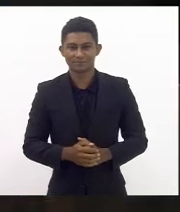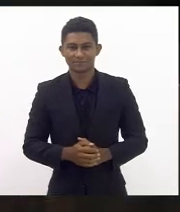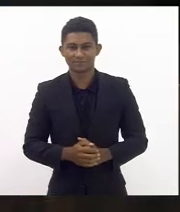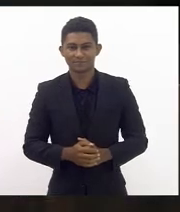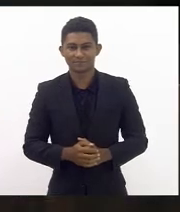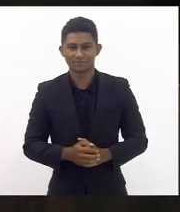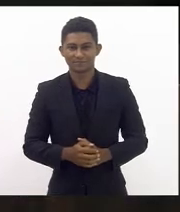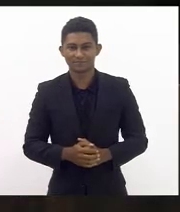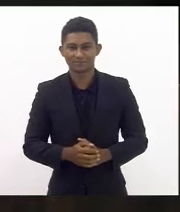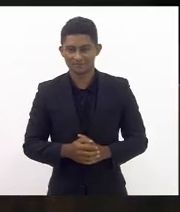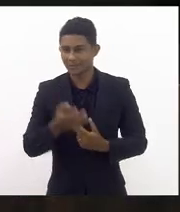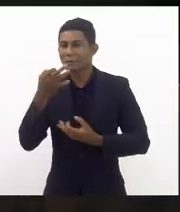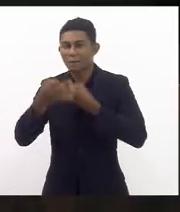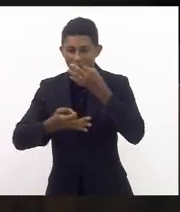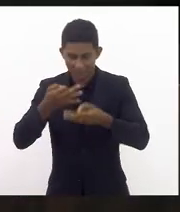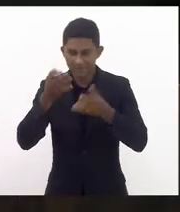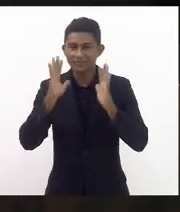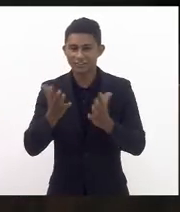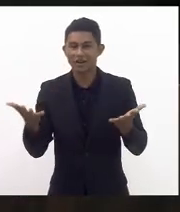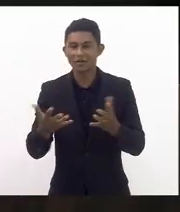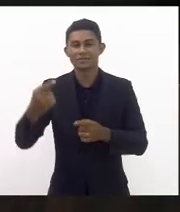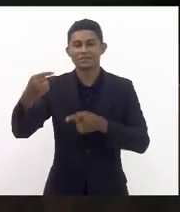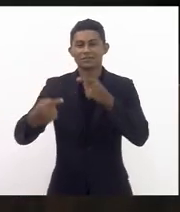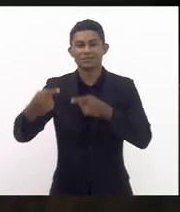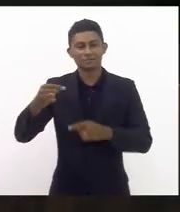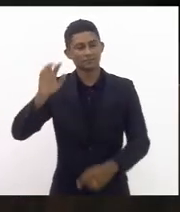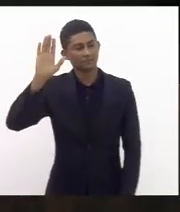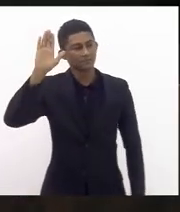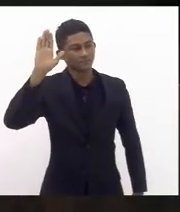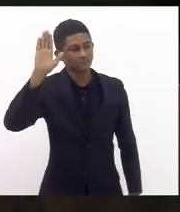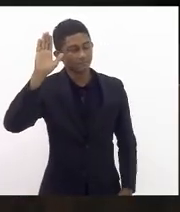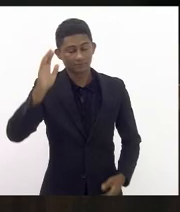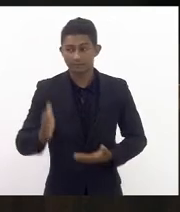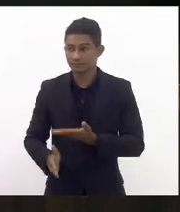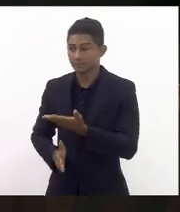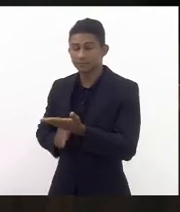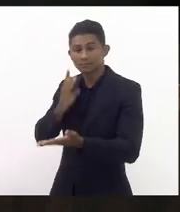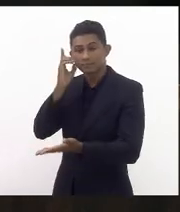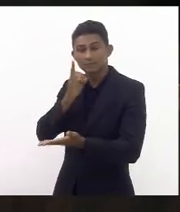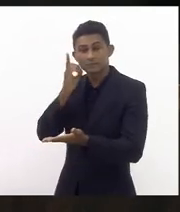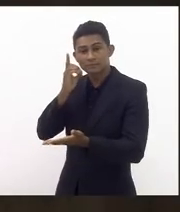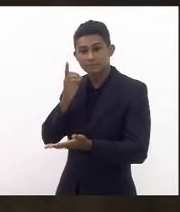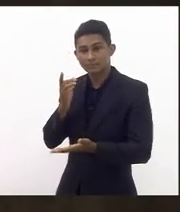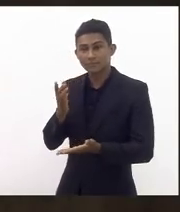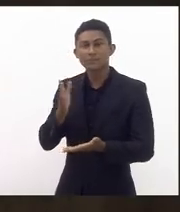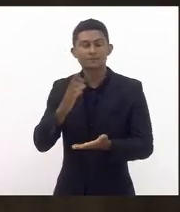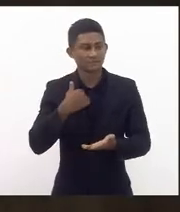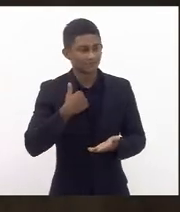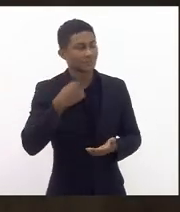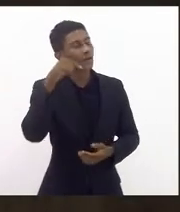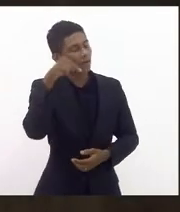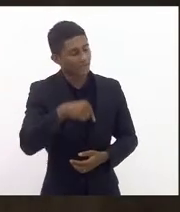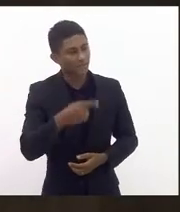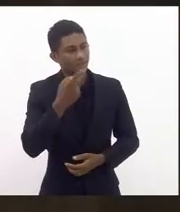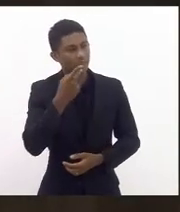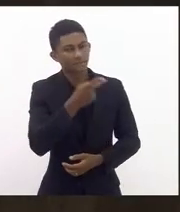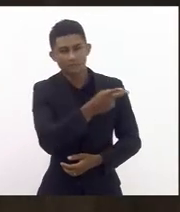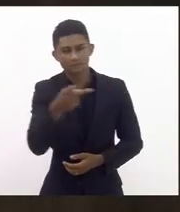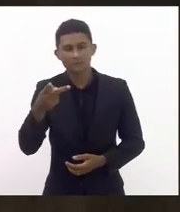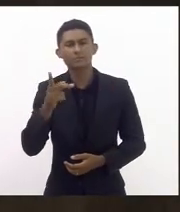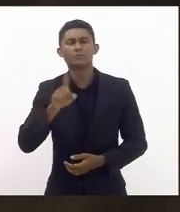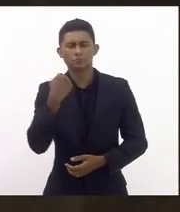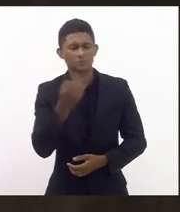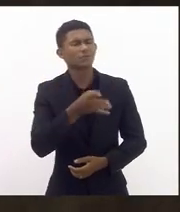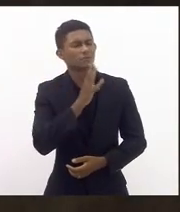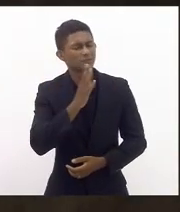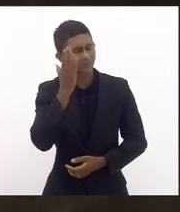Com os pareceres emitidos em discussão. Questão de ordem. Questão de ordem, deputado. Para fazer justiça aqui, todos nós conhecemos,